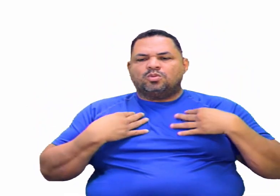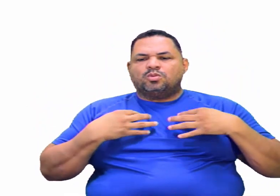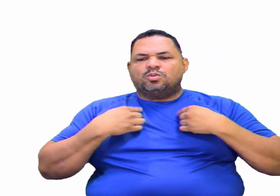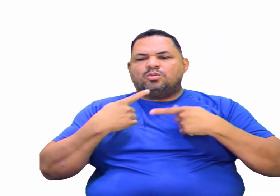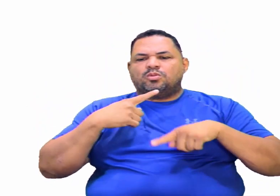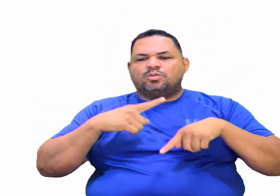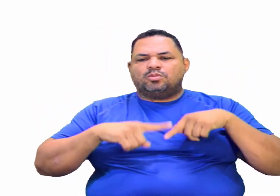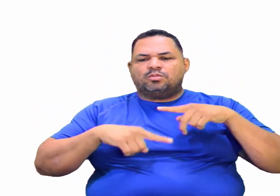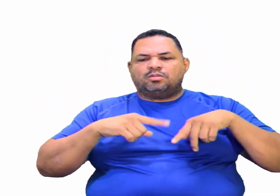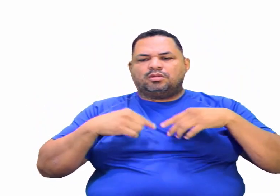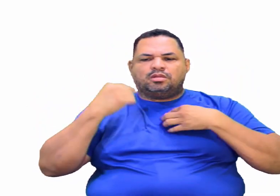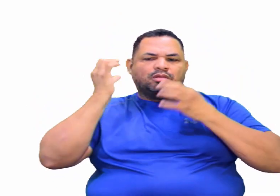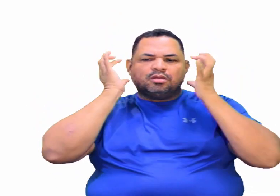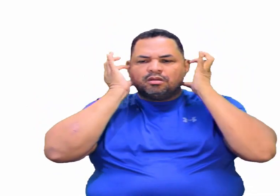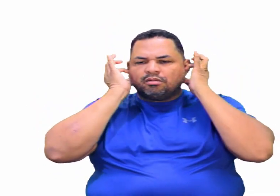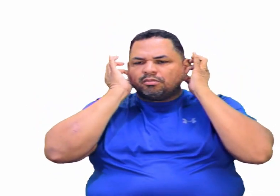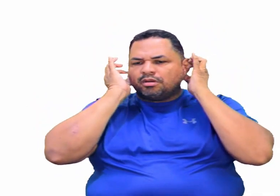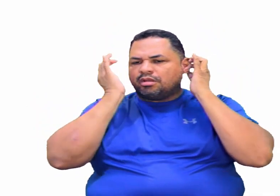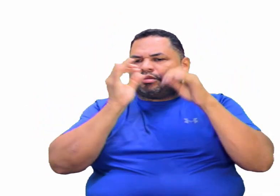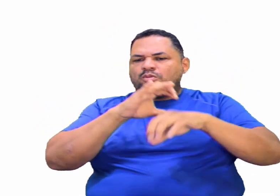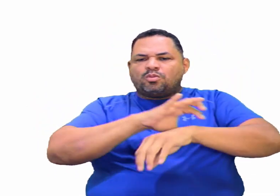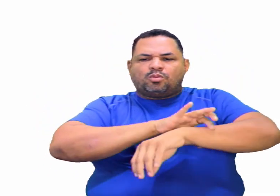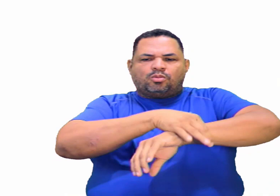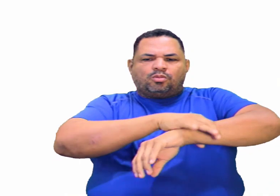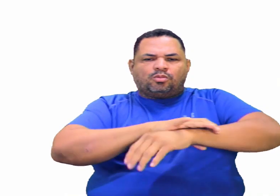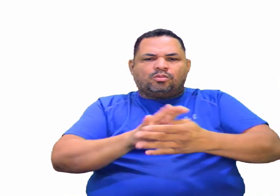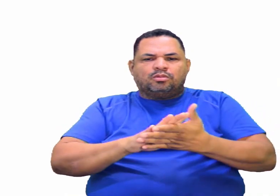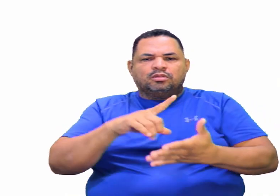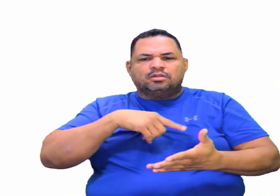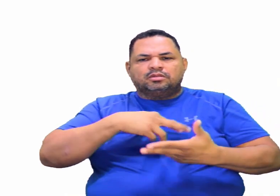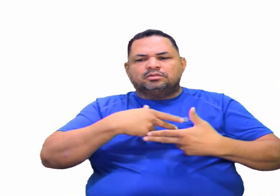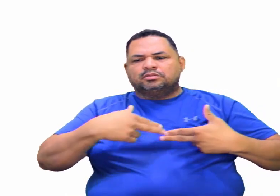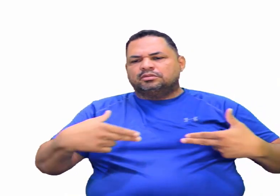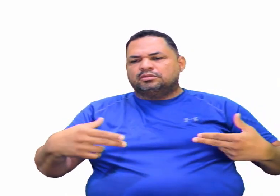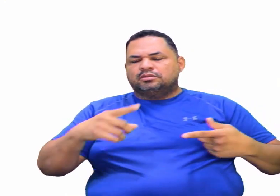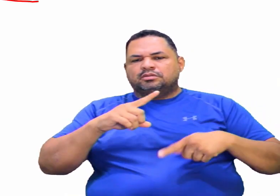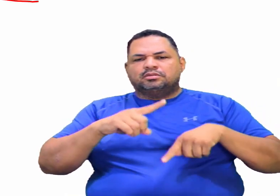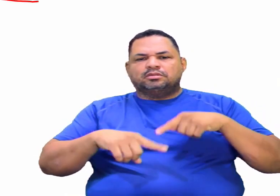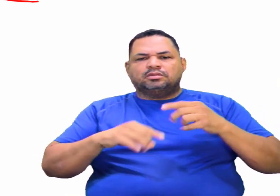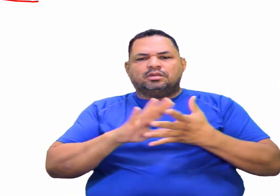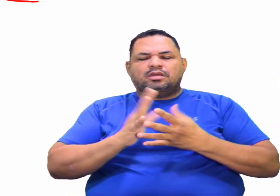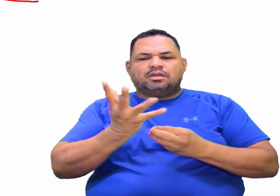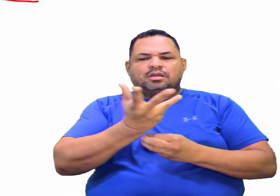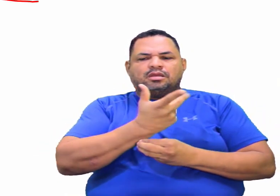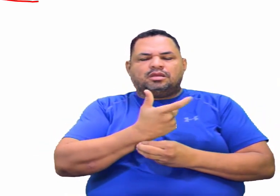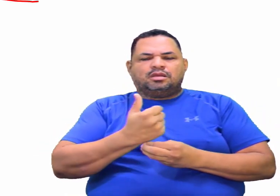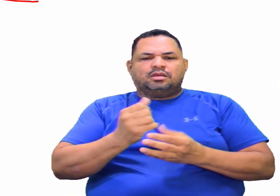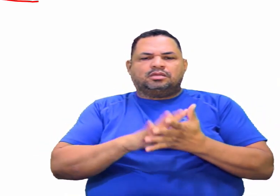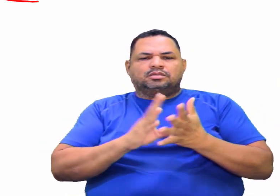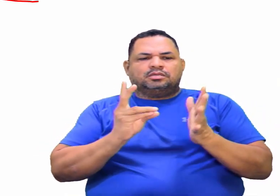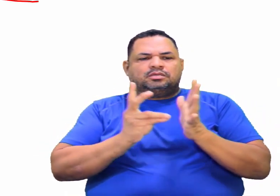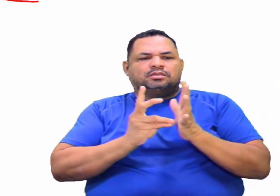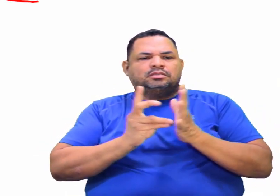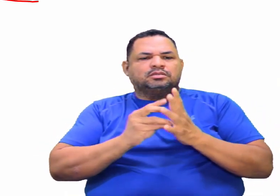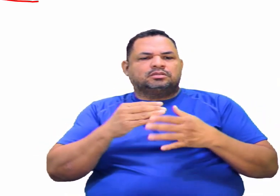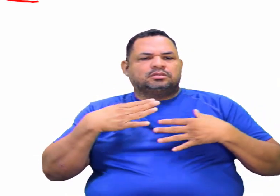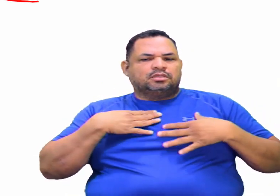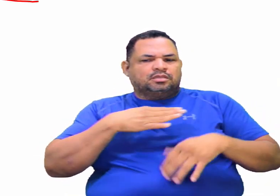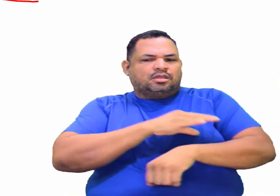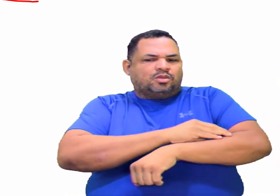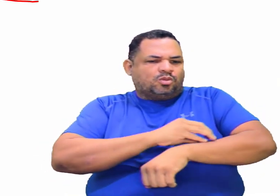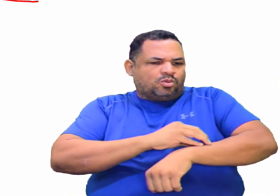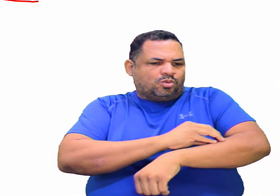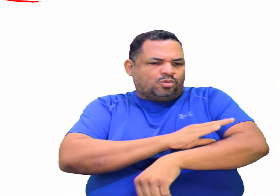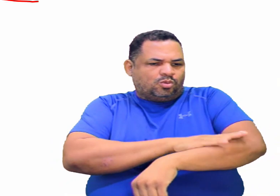e outros elementos, e assim criam a arte indígena. Nós estamos vendo aí as tatuagens, né?